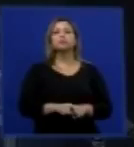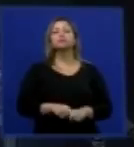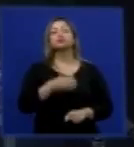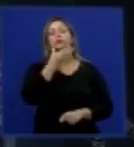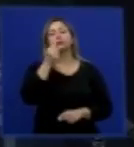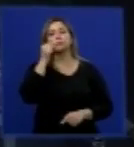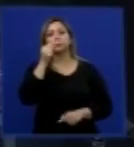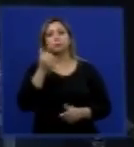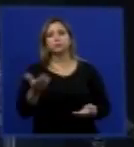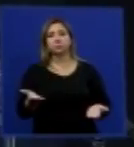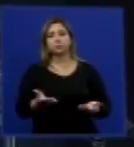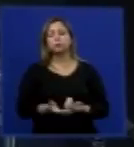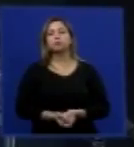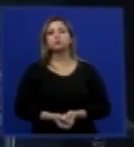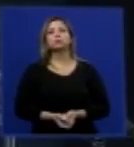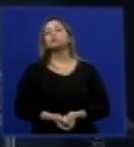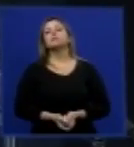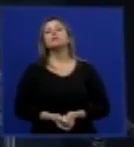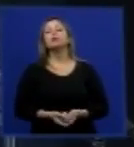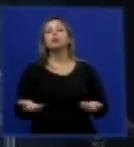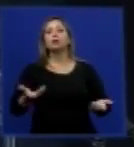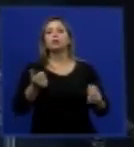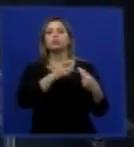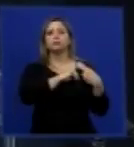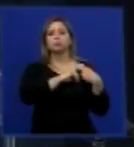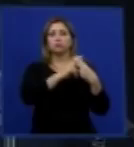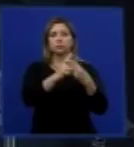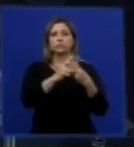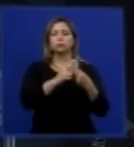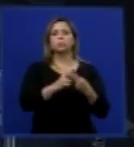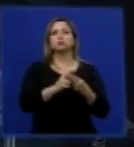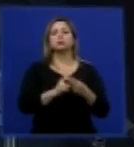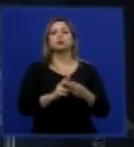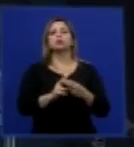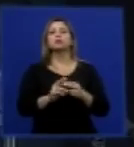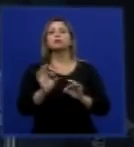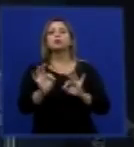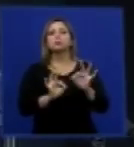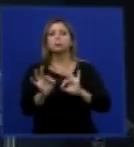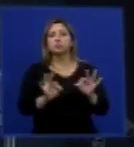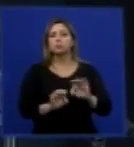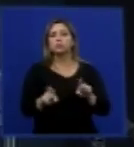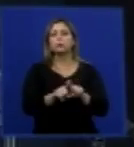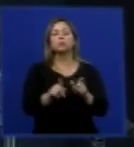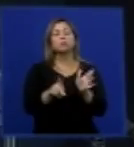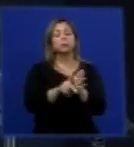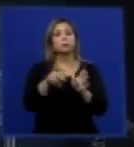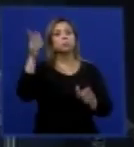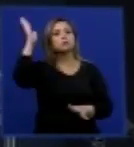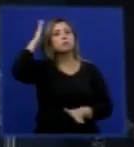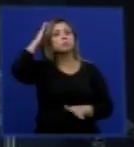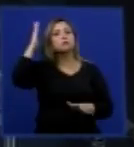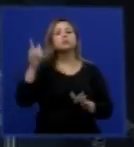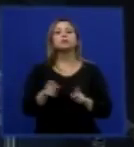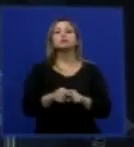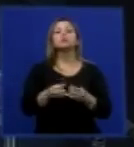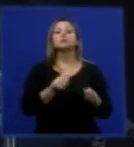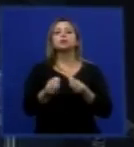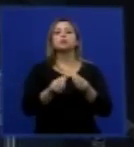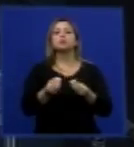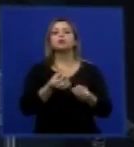senhores eu venho aqui representando o Instituto Ambiental do Paraná órgão gestor das